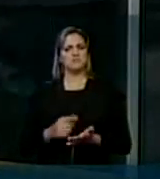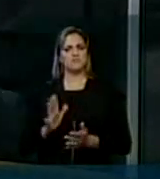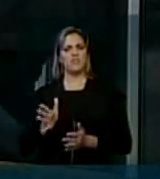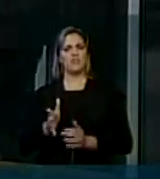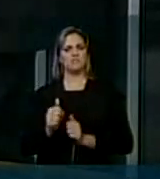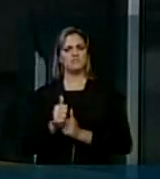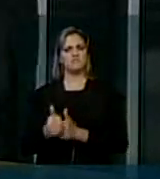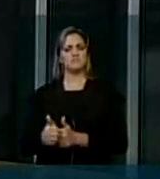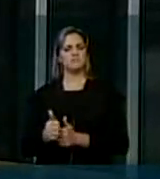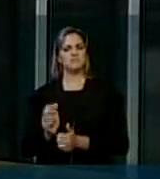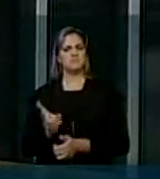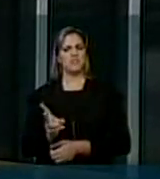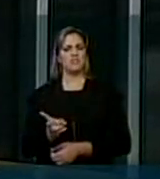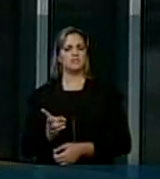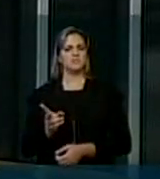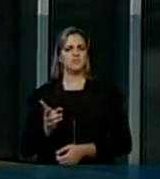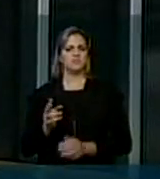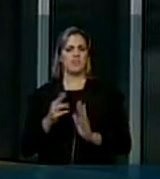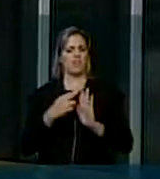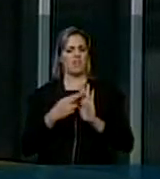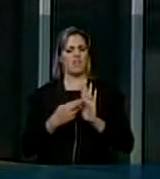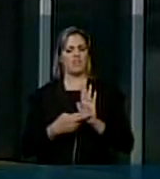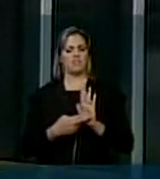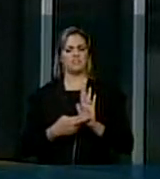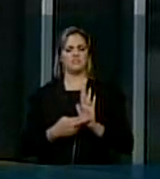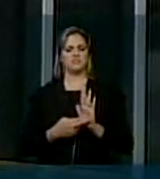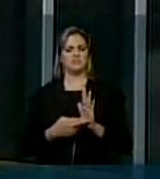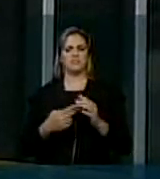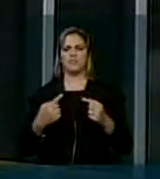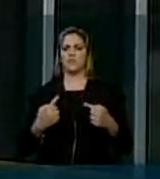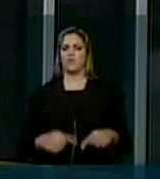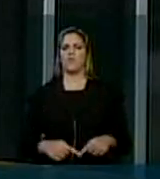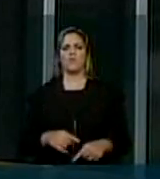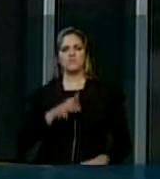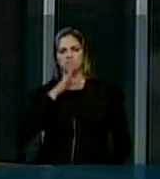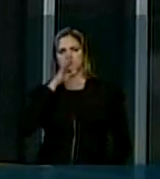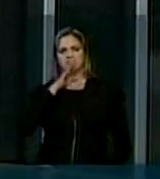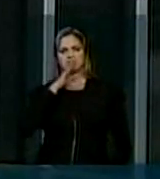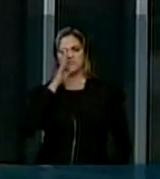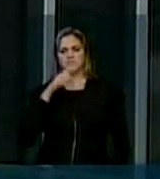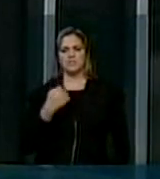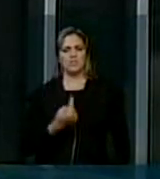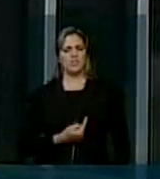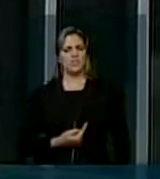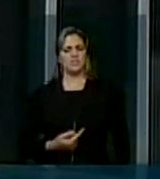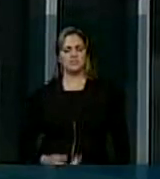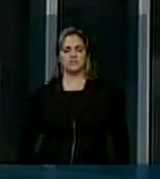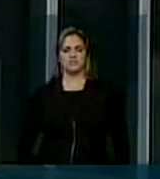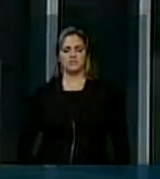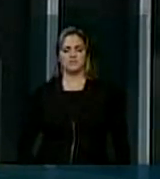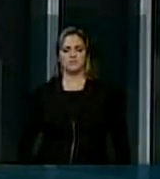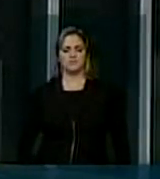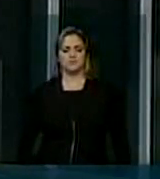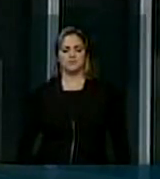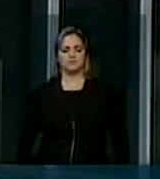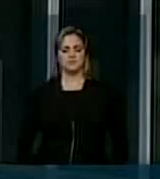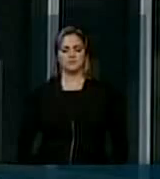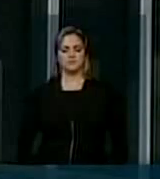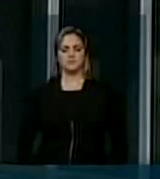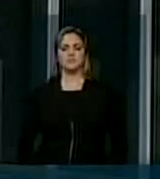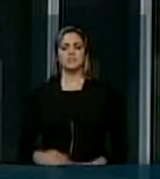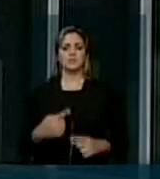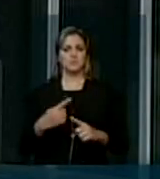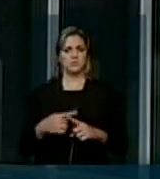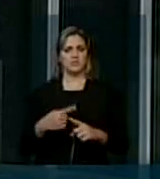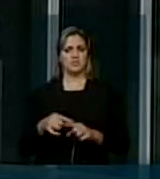signatário, e avilta frontalmente este parlamento, na medida em que o Poder